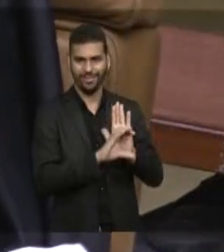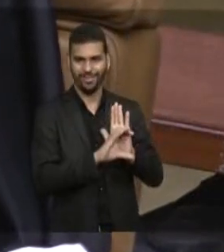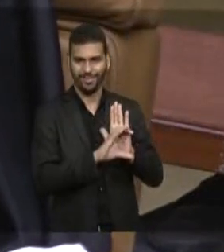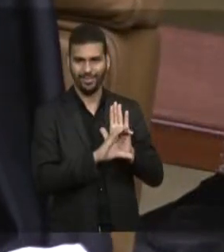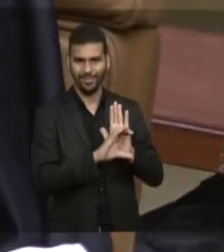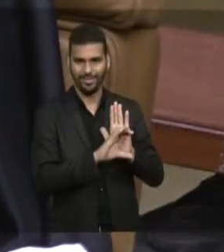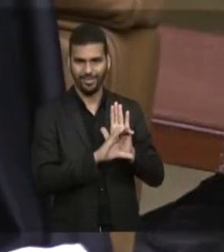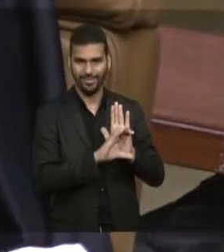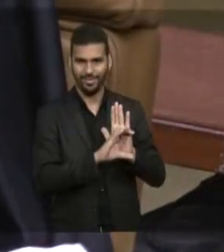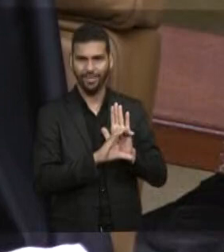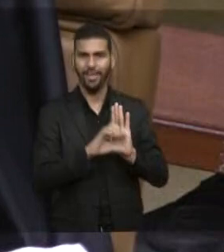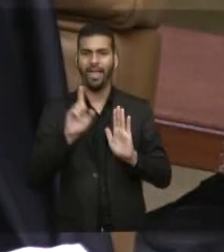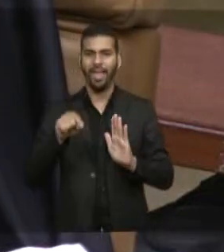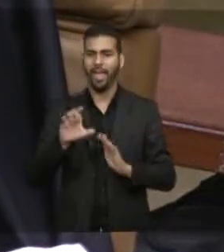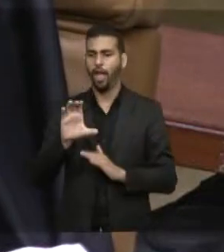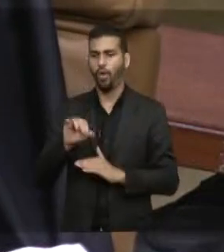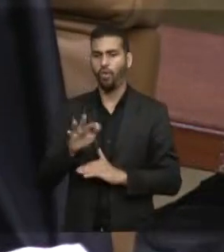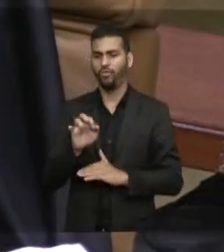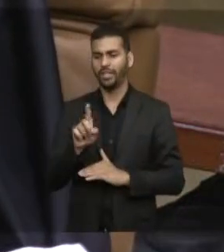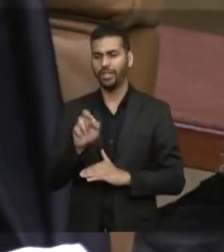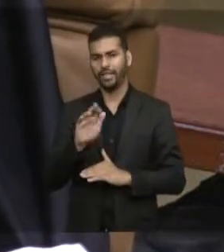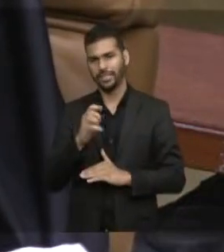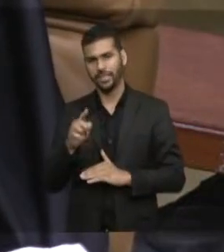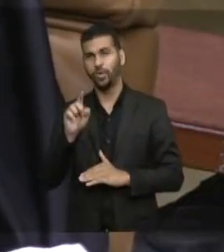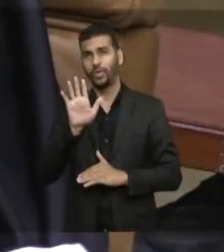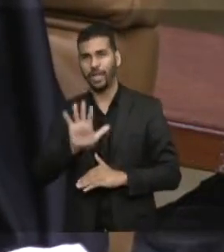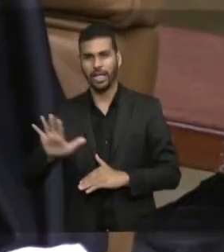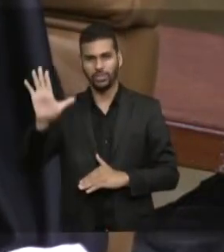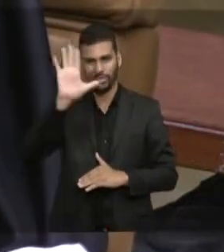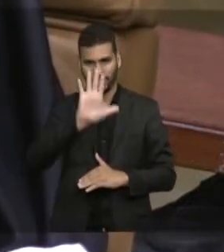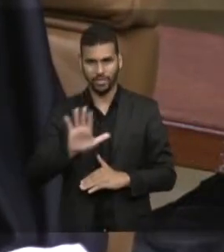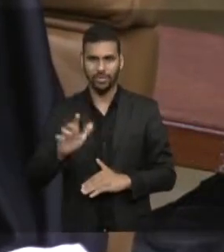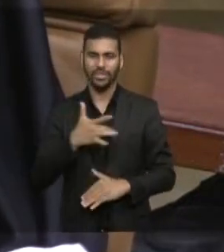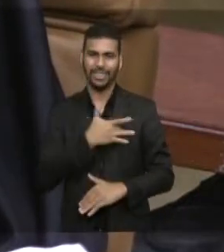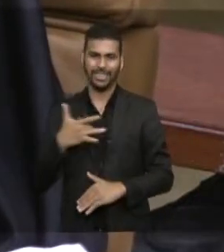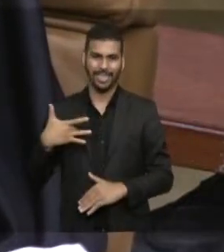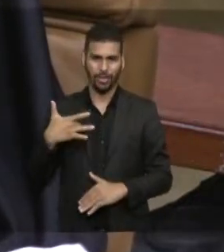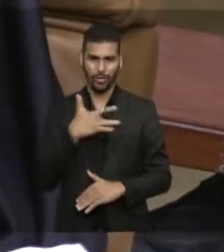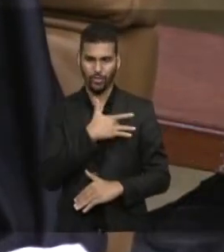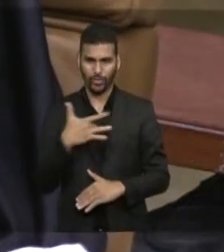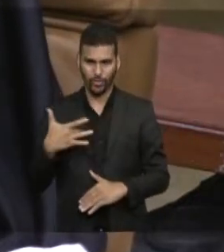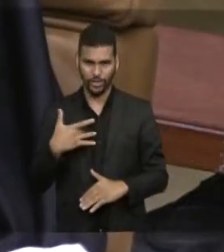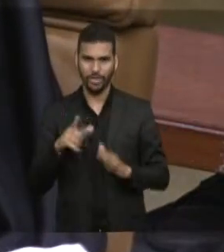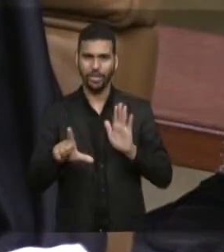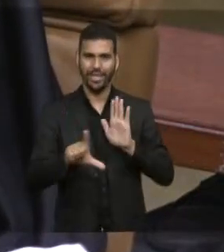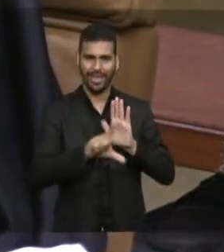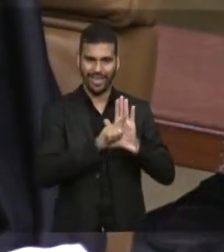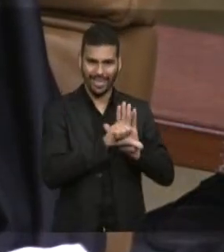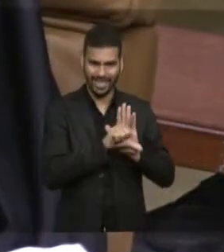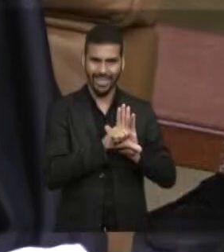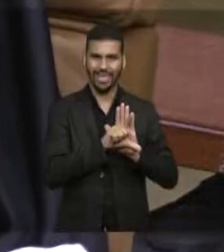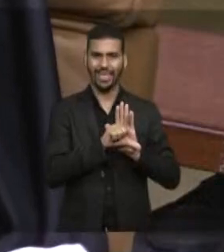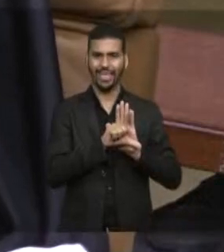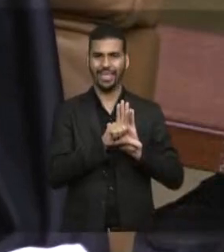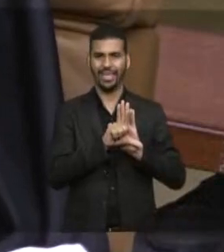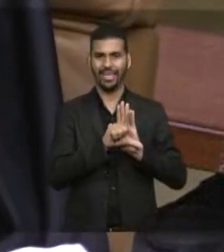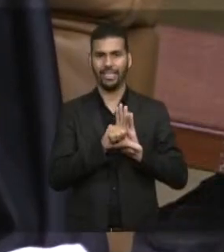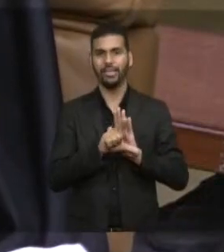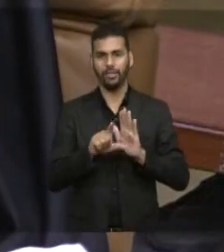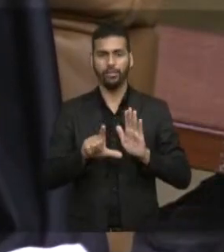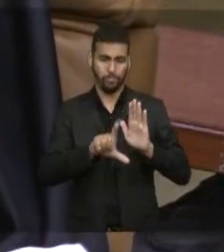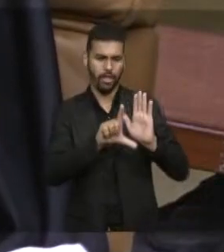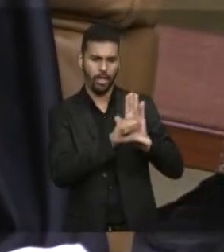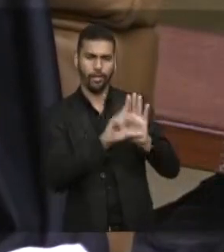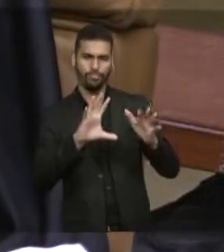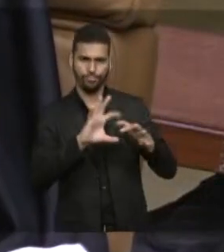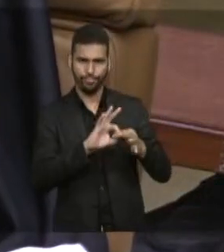restou propósito pela Confederação Nacional da Saúde em Face da lei 17234 de 3 de